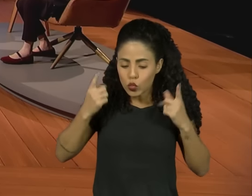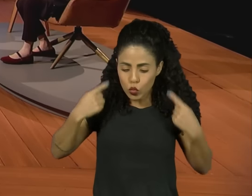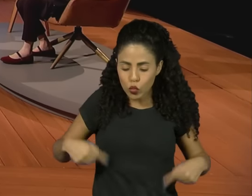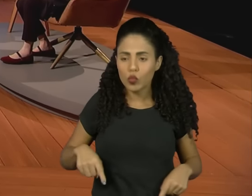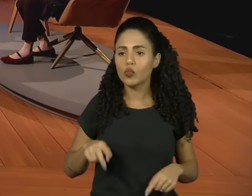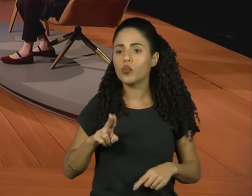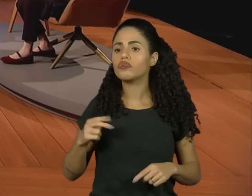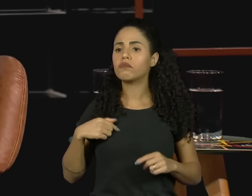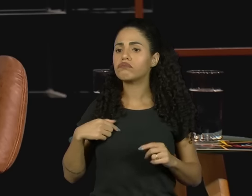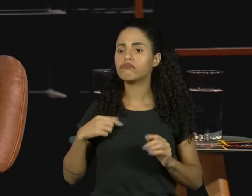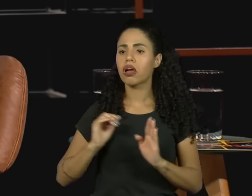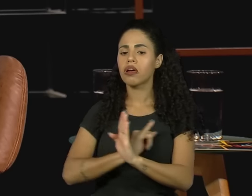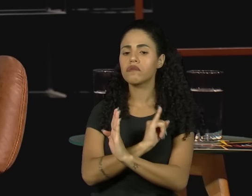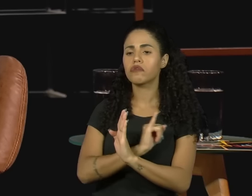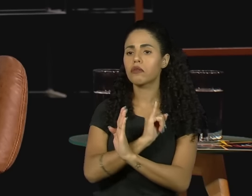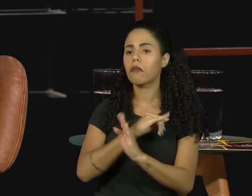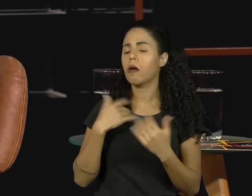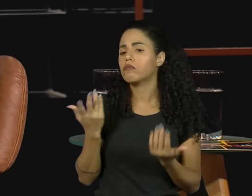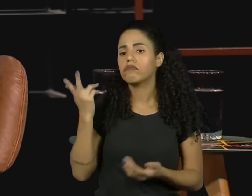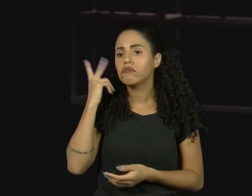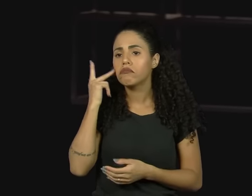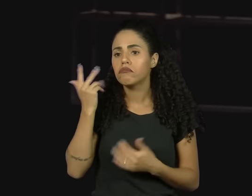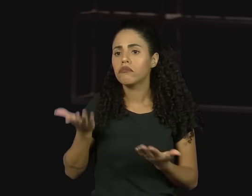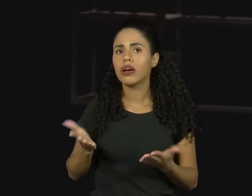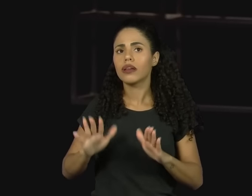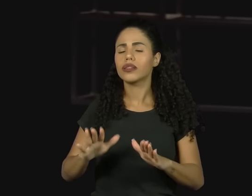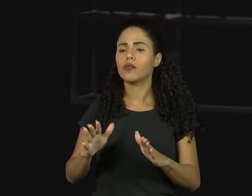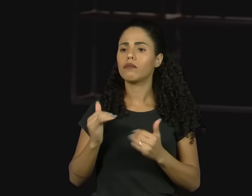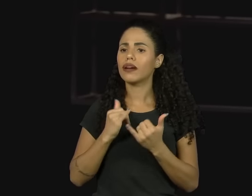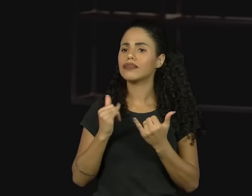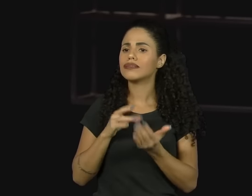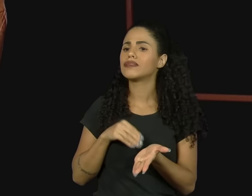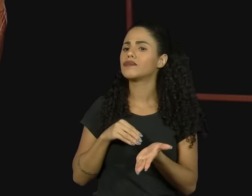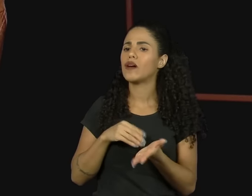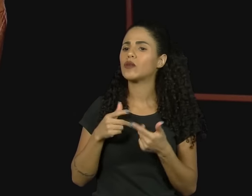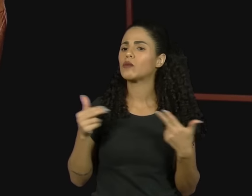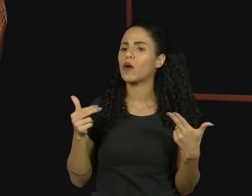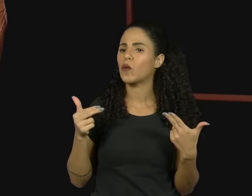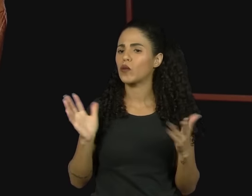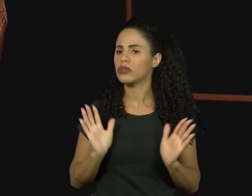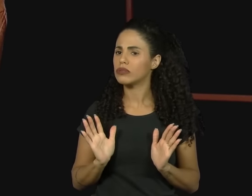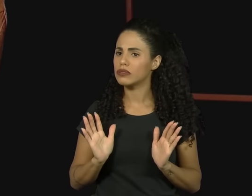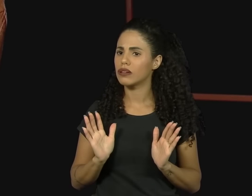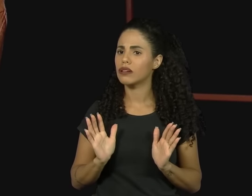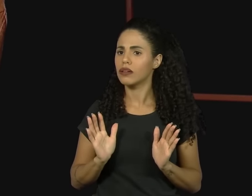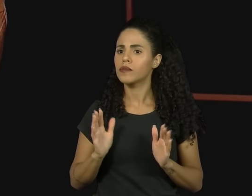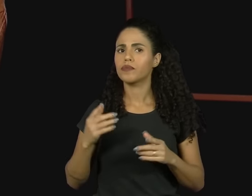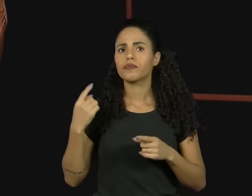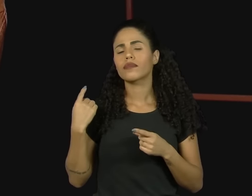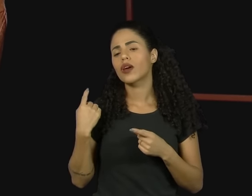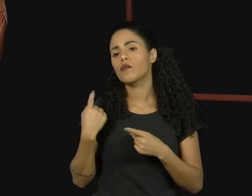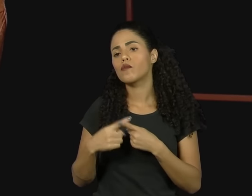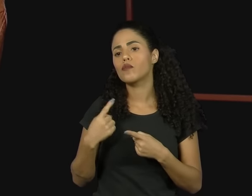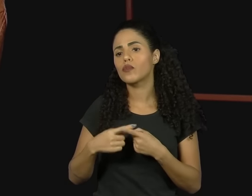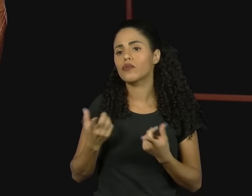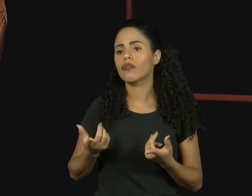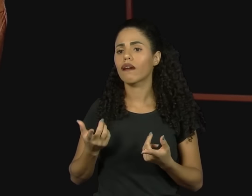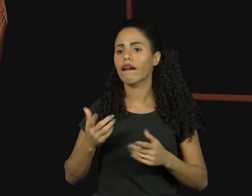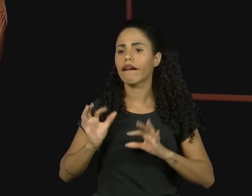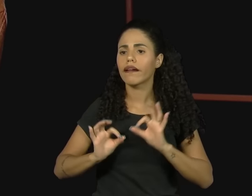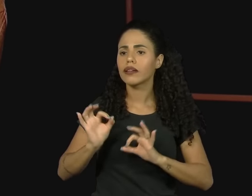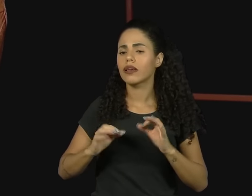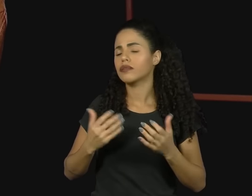informal, sobretudo no Brasil. E eu acho que vai ter uma violenta reação, que eu não